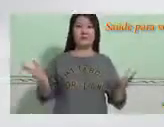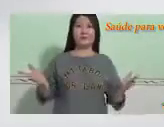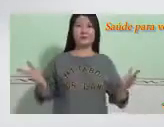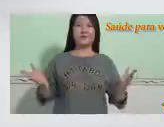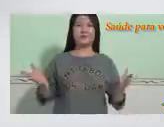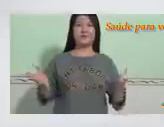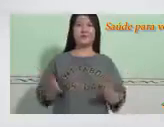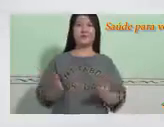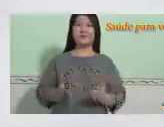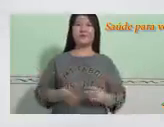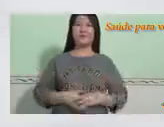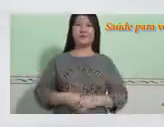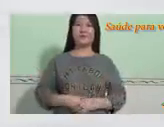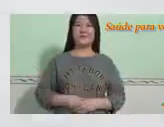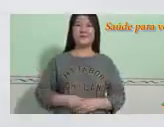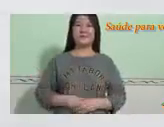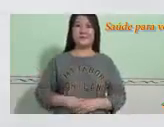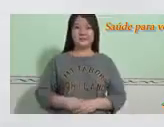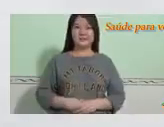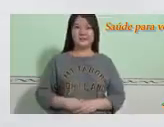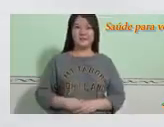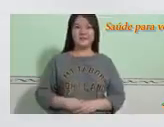POSS e acento agudo